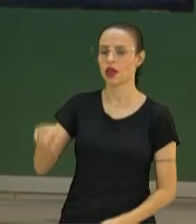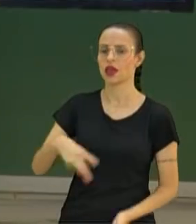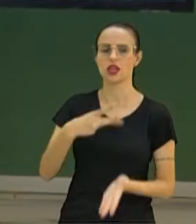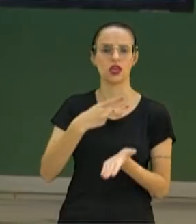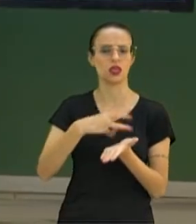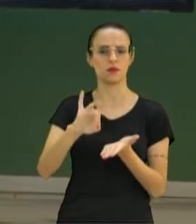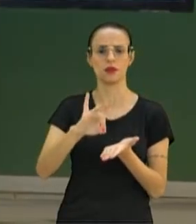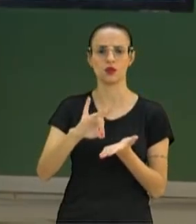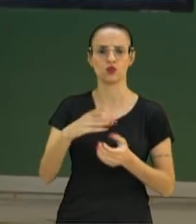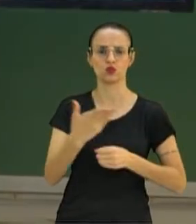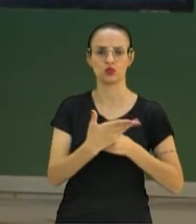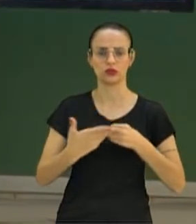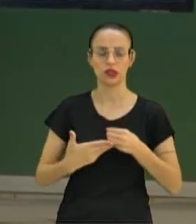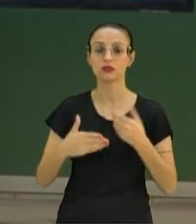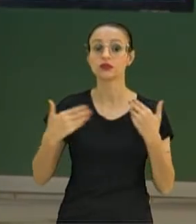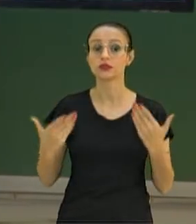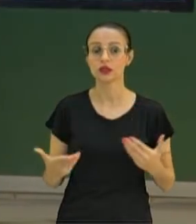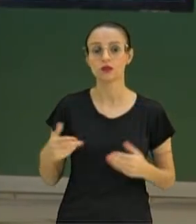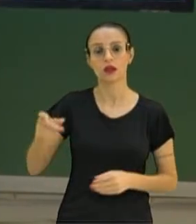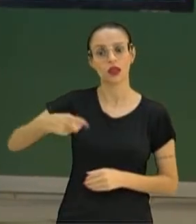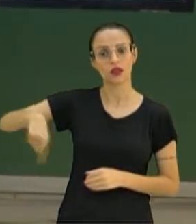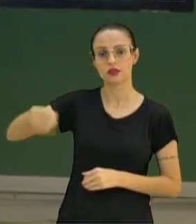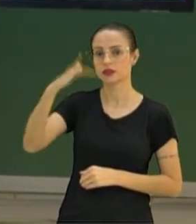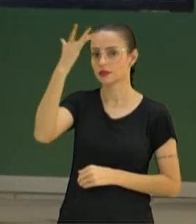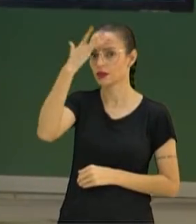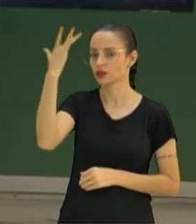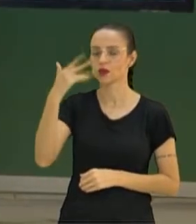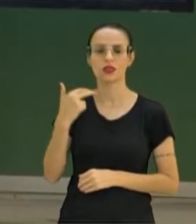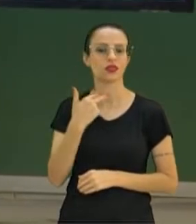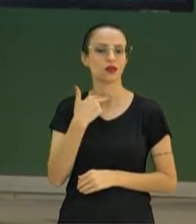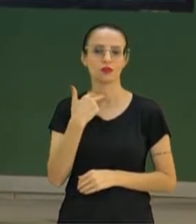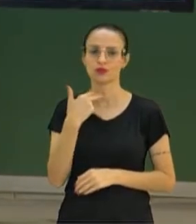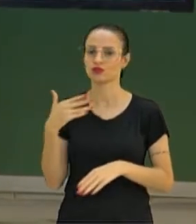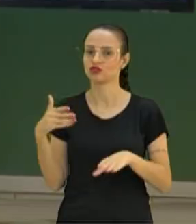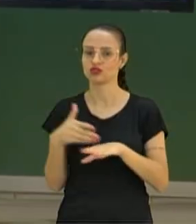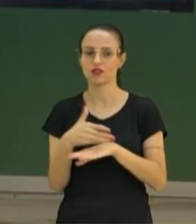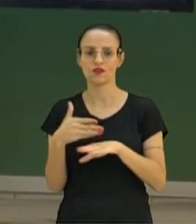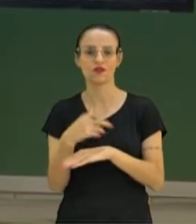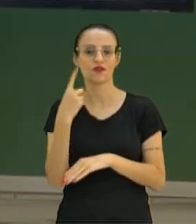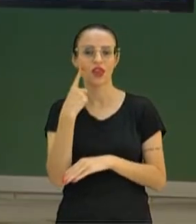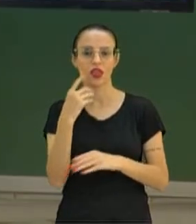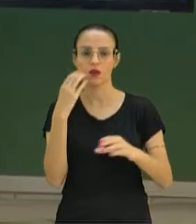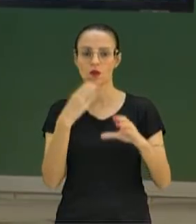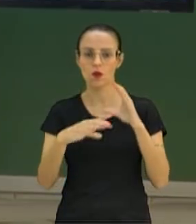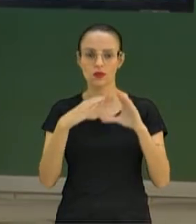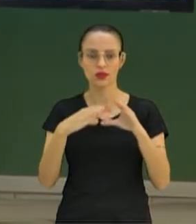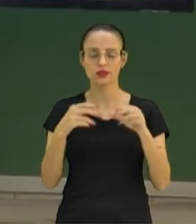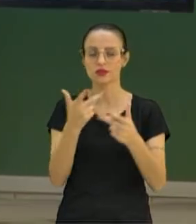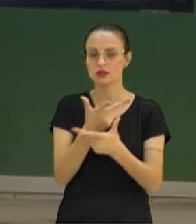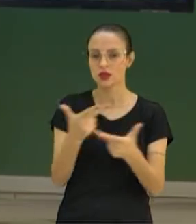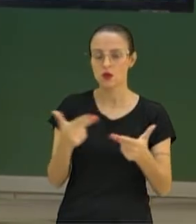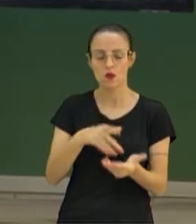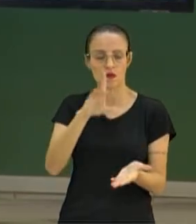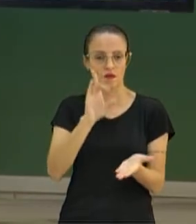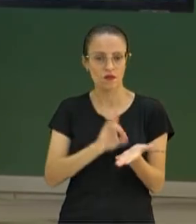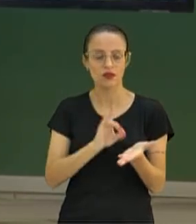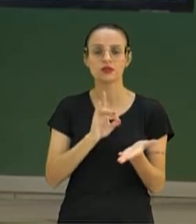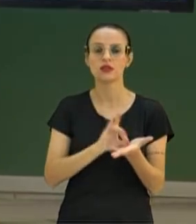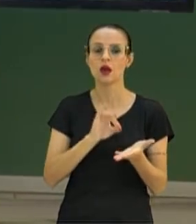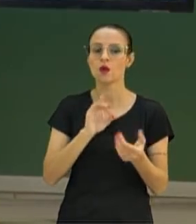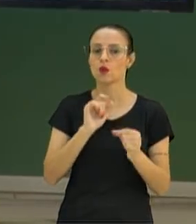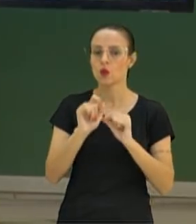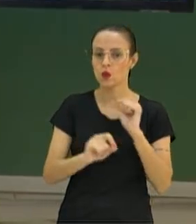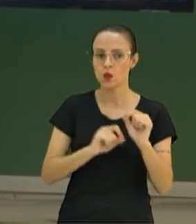do Estado, né? Então, os moradores não tinham acesso a esses meios de comunicação. Os meios de comunicação oficial,